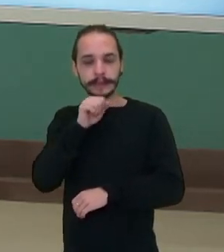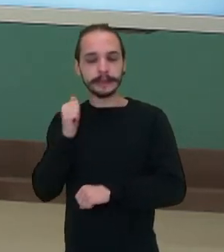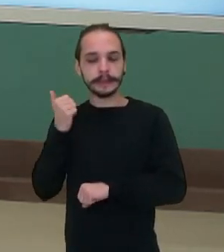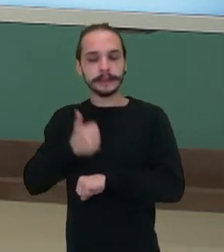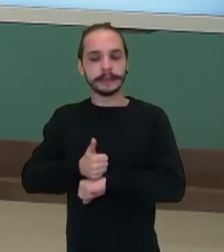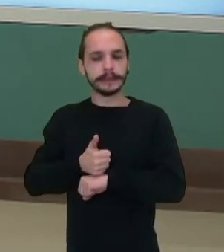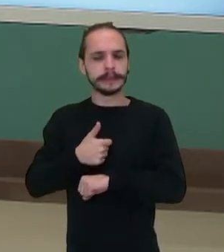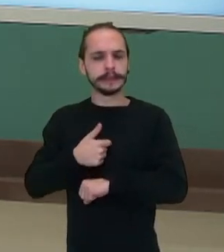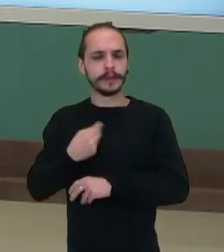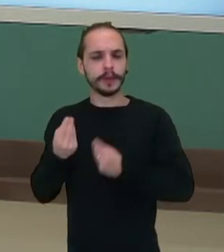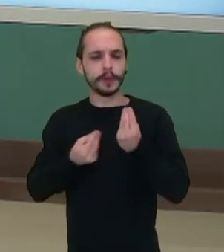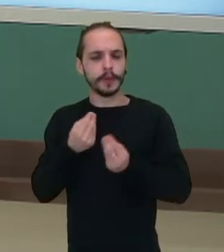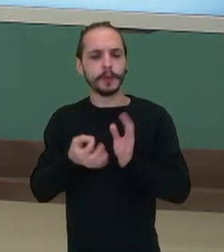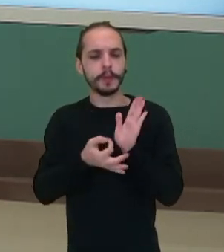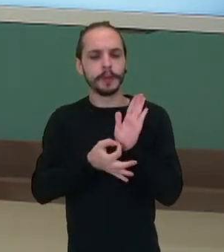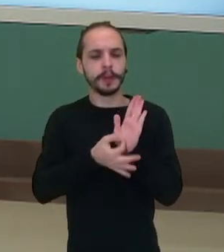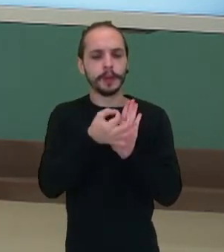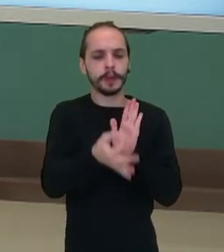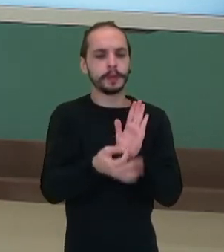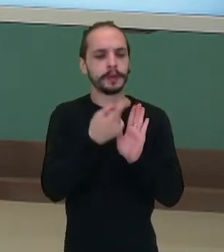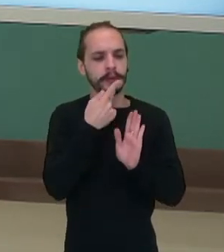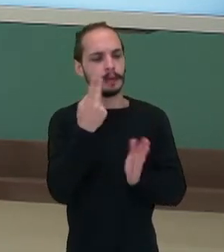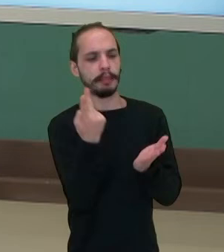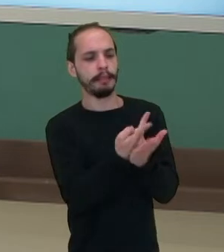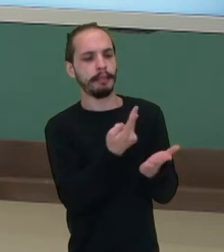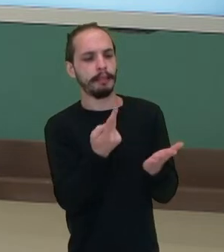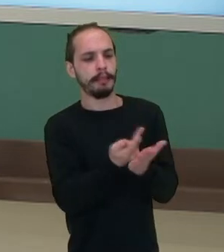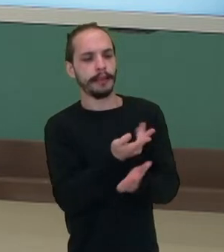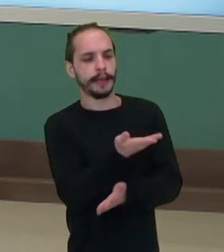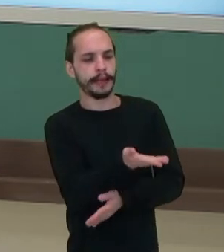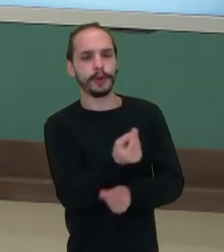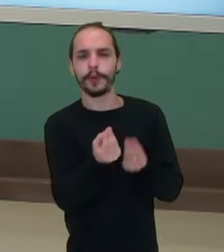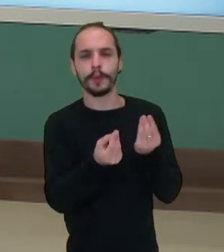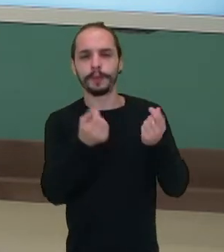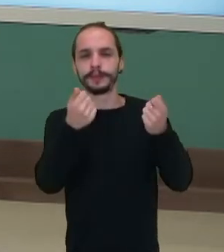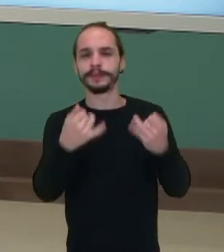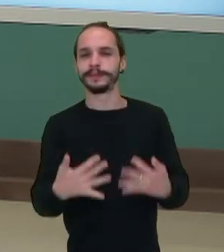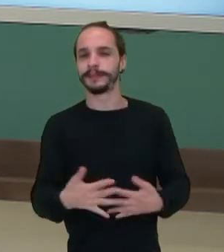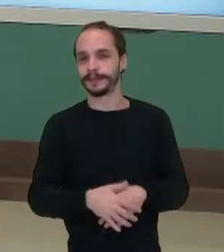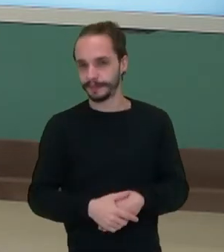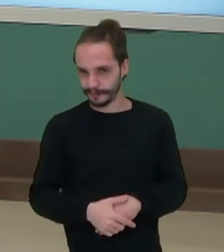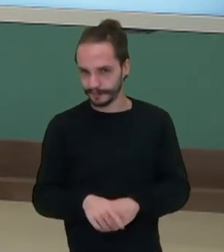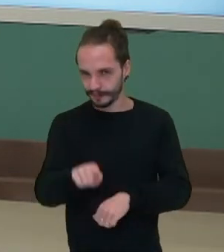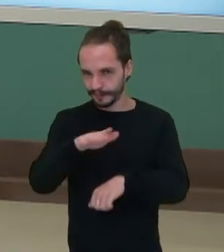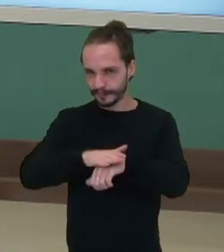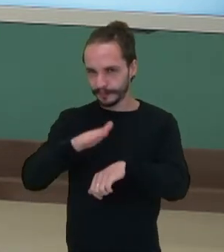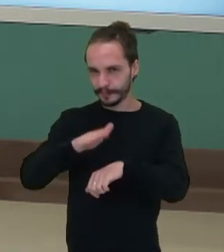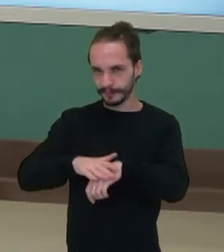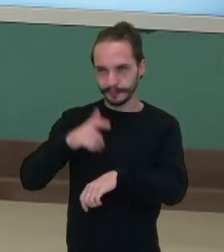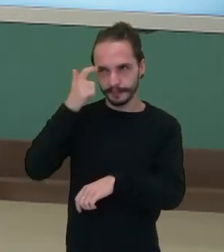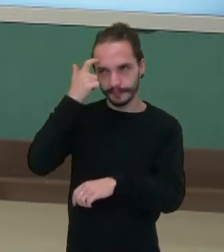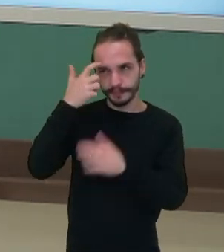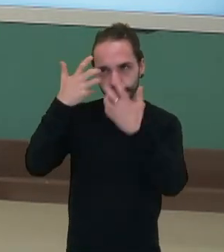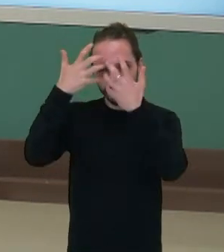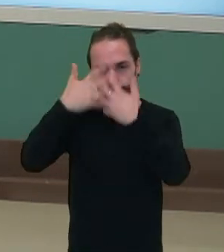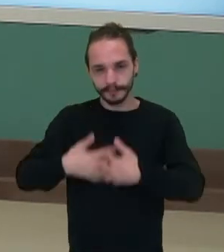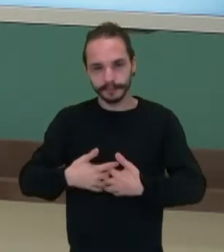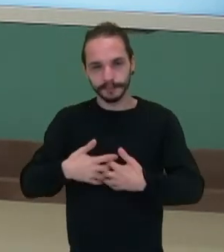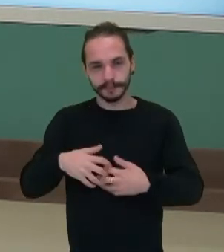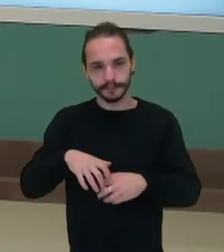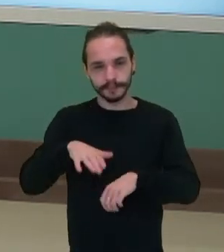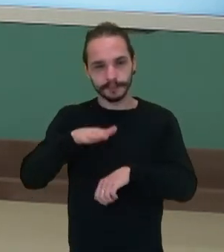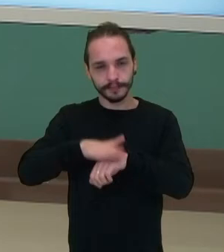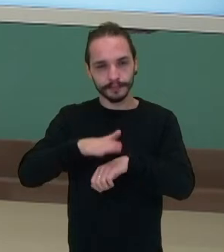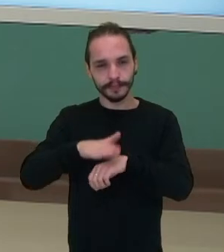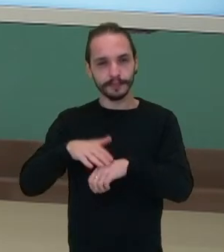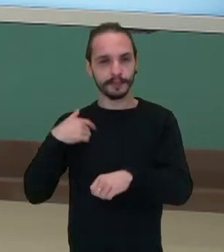poderia utilizar para apontar o erro de interpretação do garoto? Eu vou dar um tempinho para vocês poderem falar sobre, para pensar sobre isso, daqui